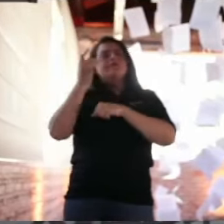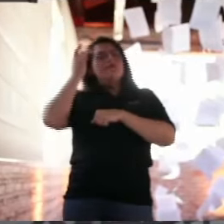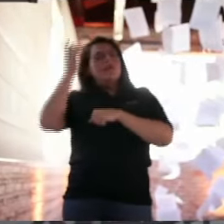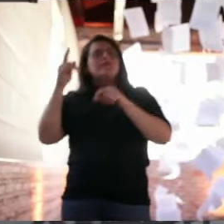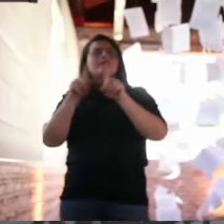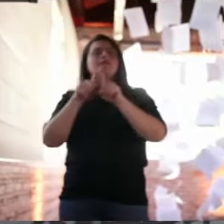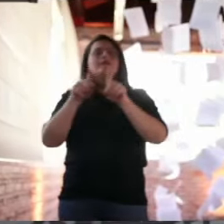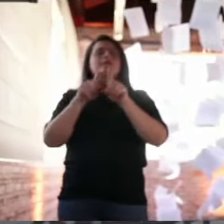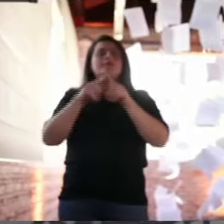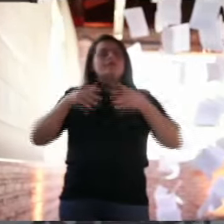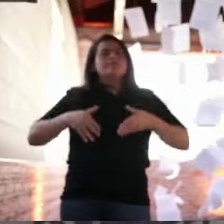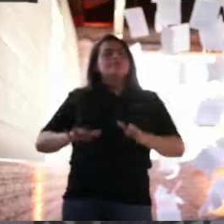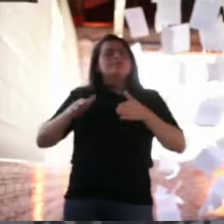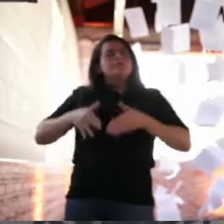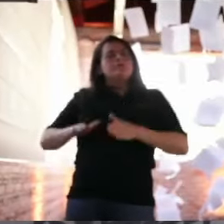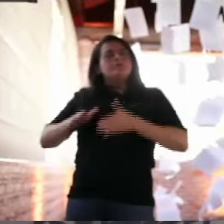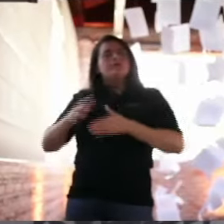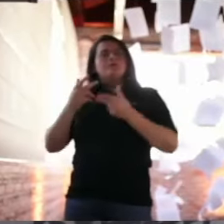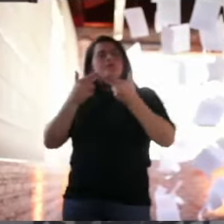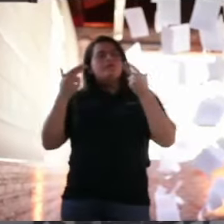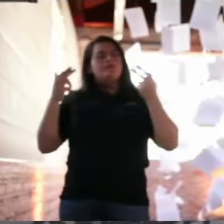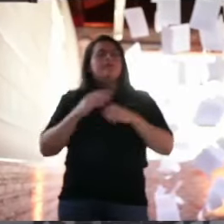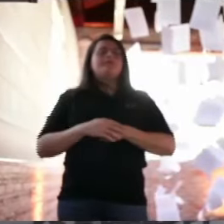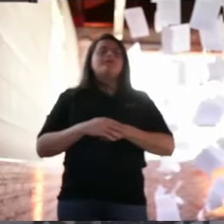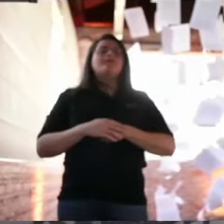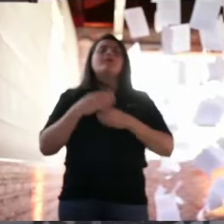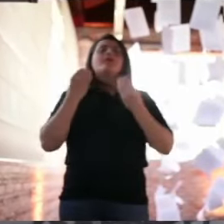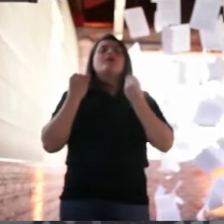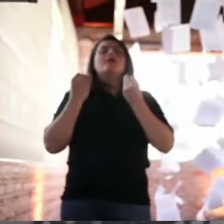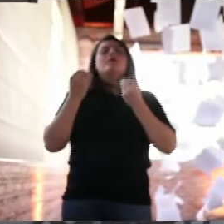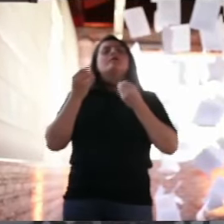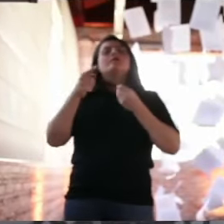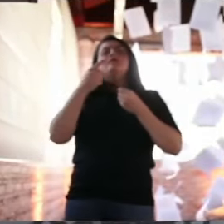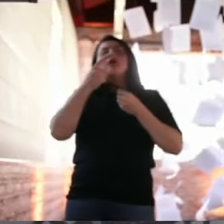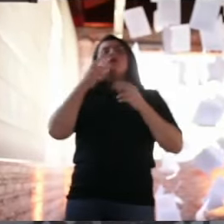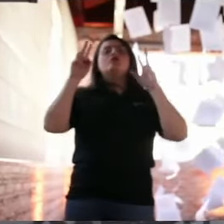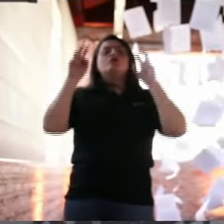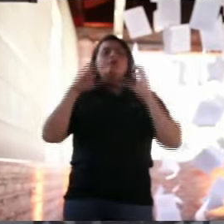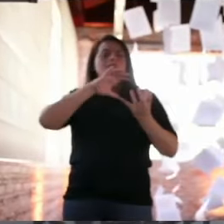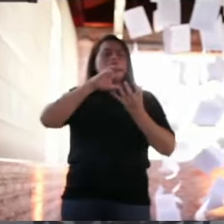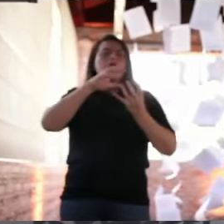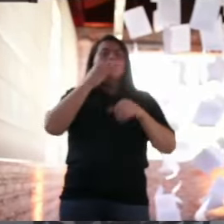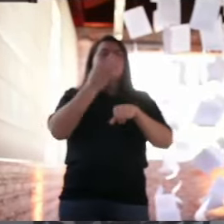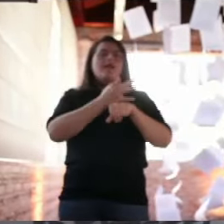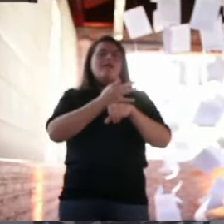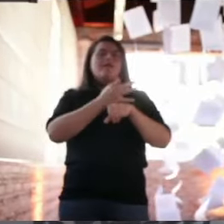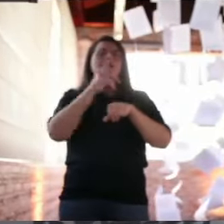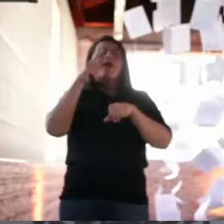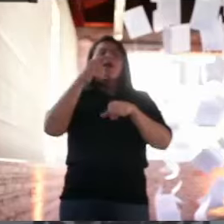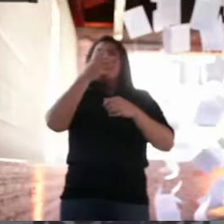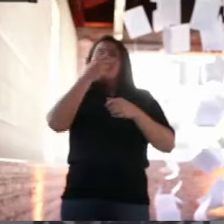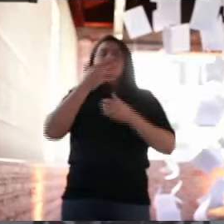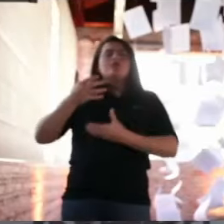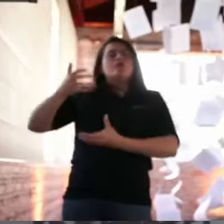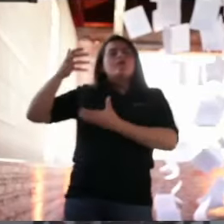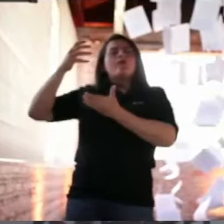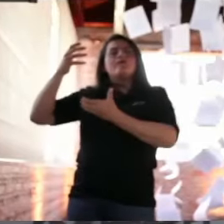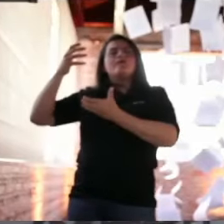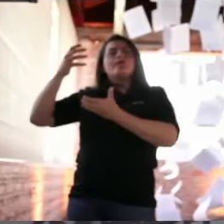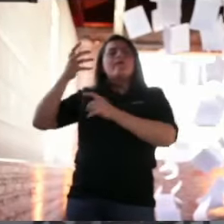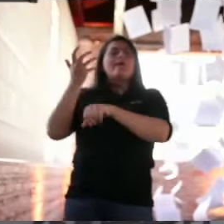e isso é como você disse em relação a essa bola de ferro é um troféu abacaxi né